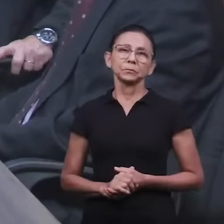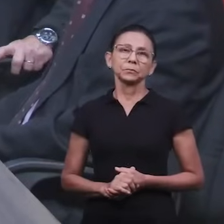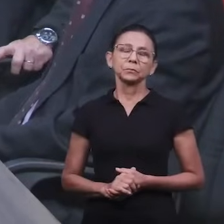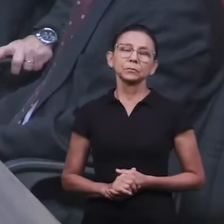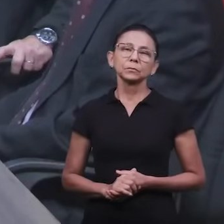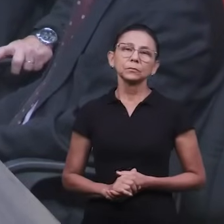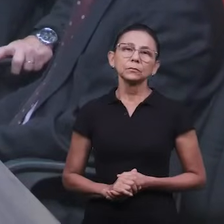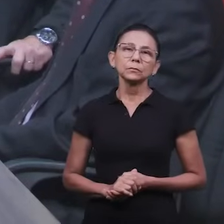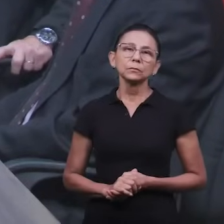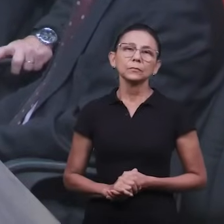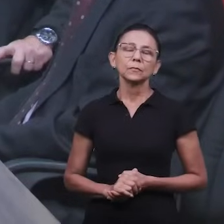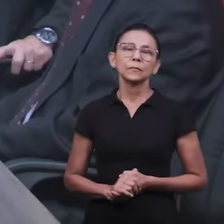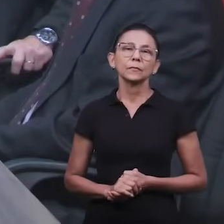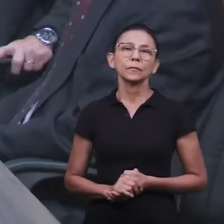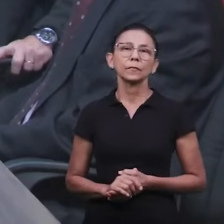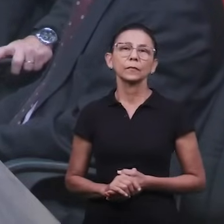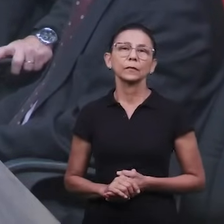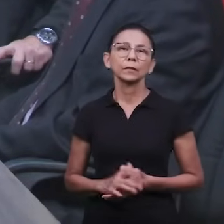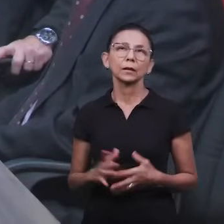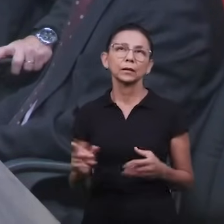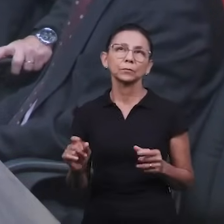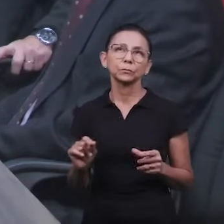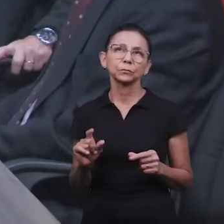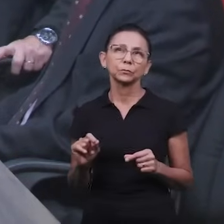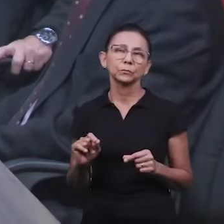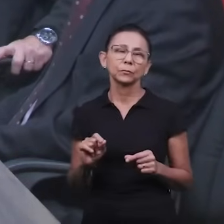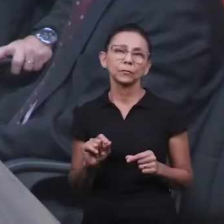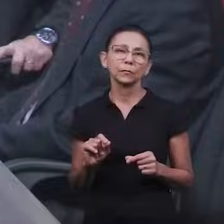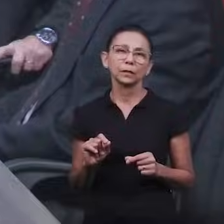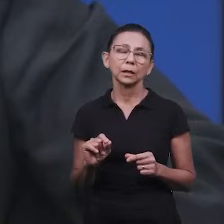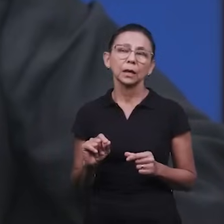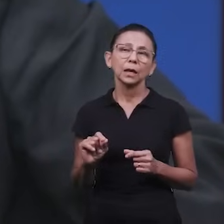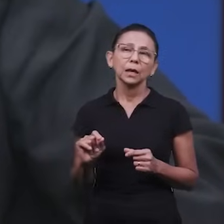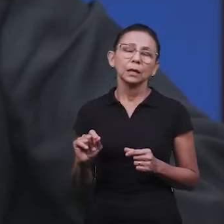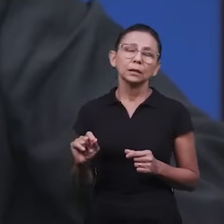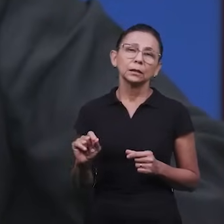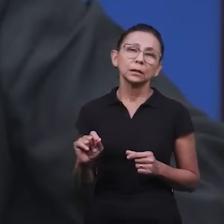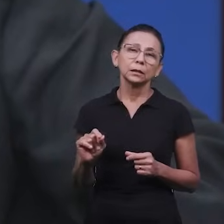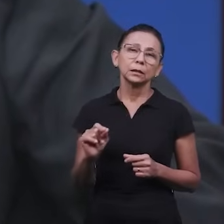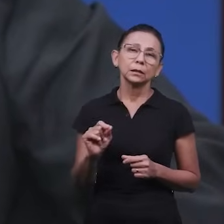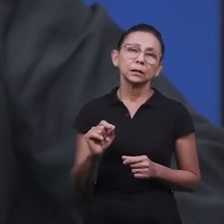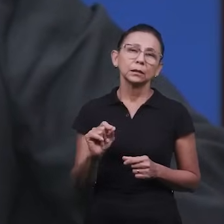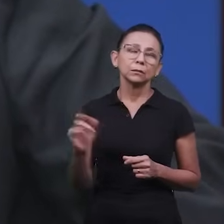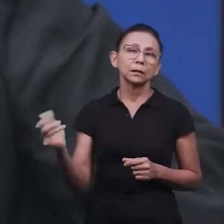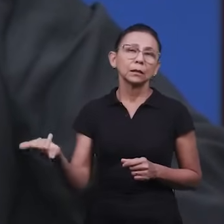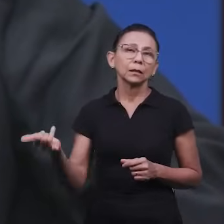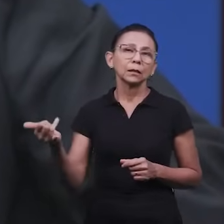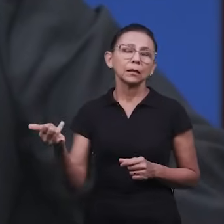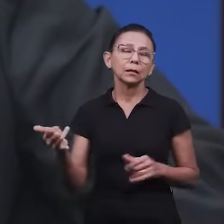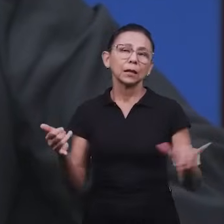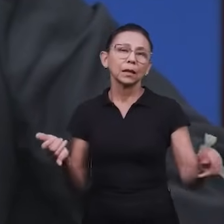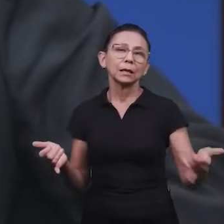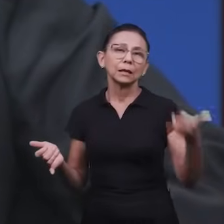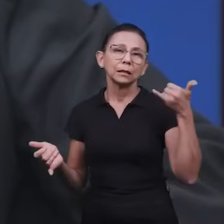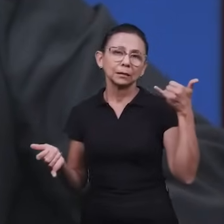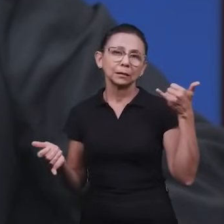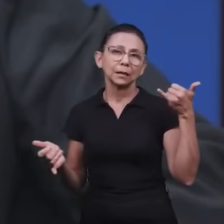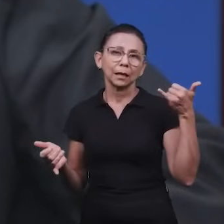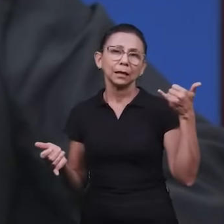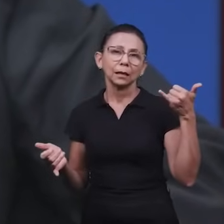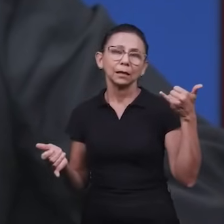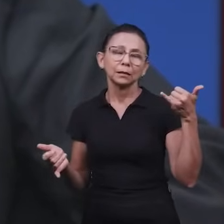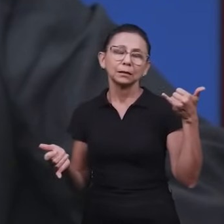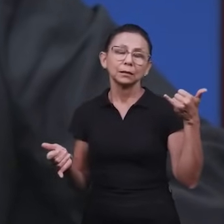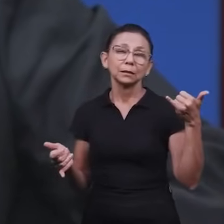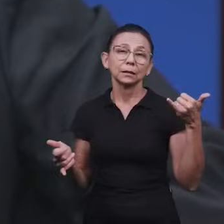é um número que pode socorrer na hora de uma